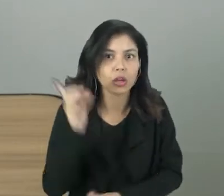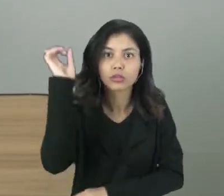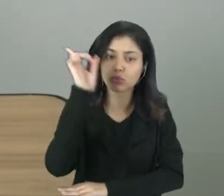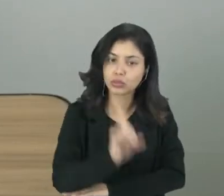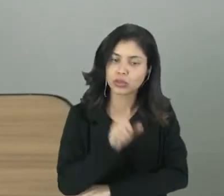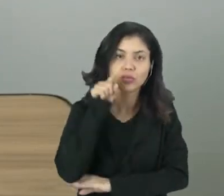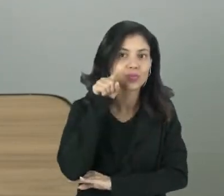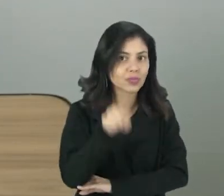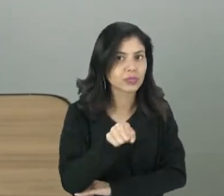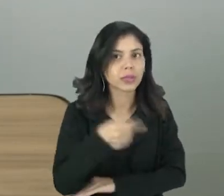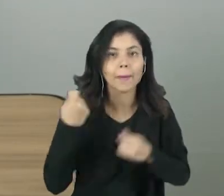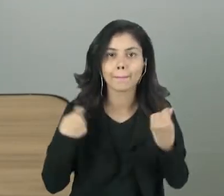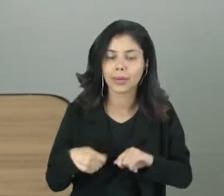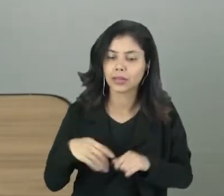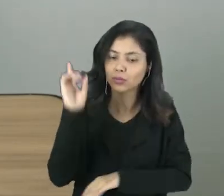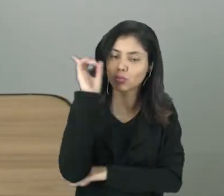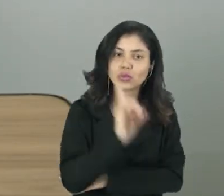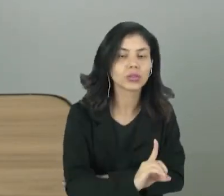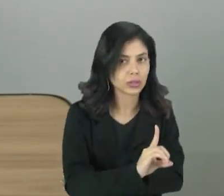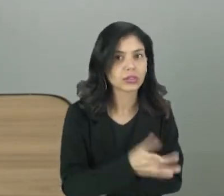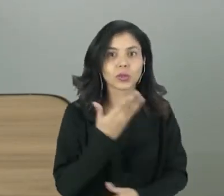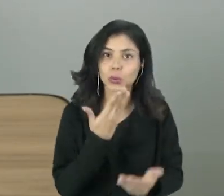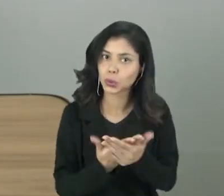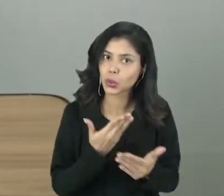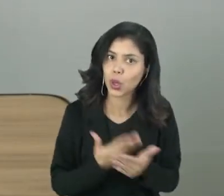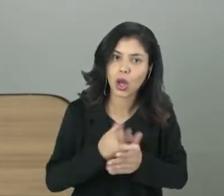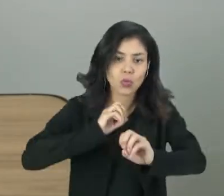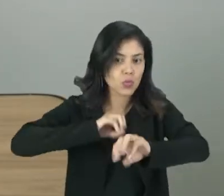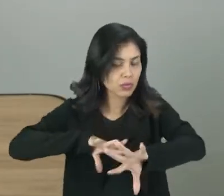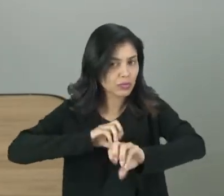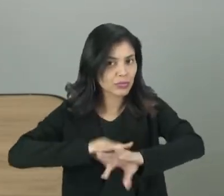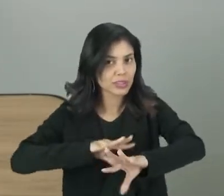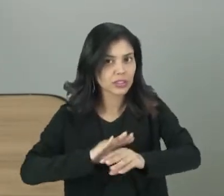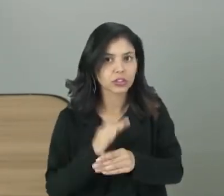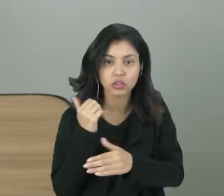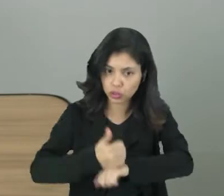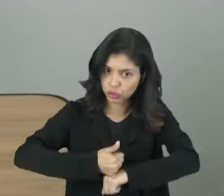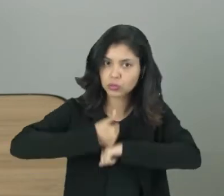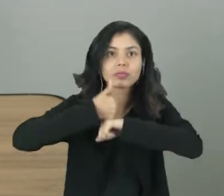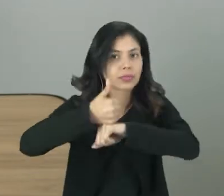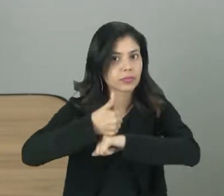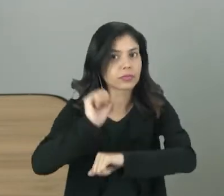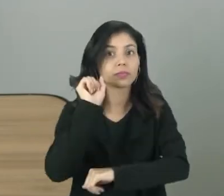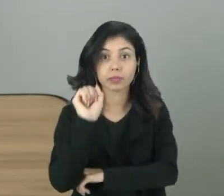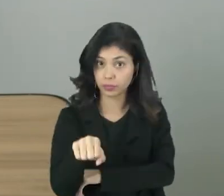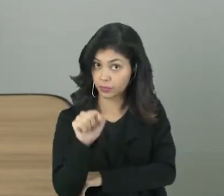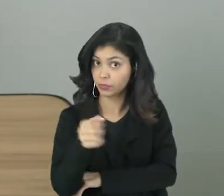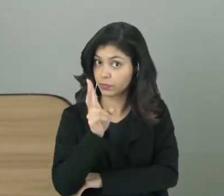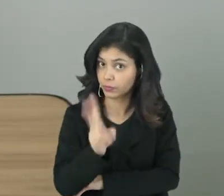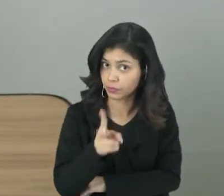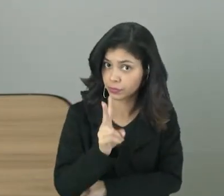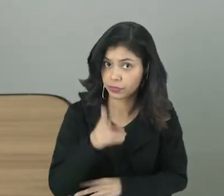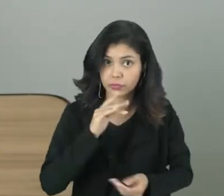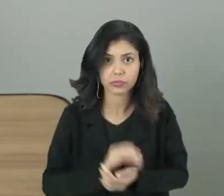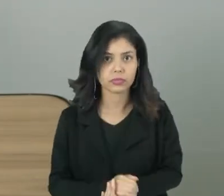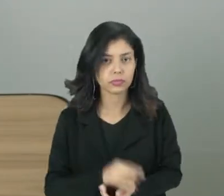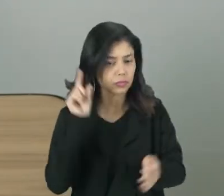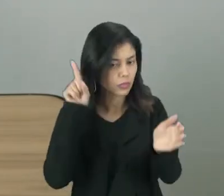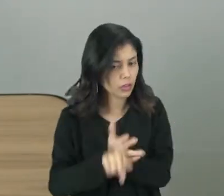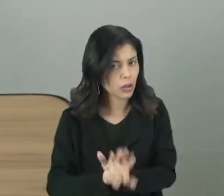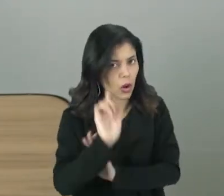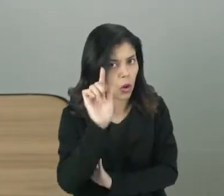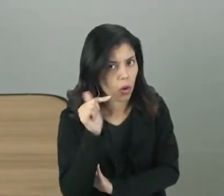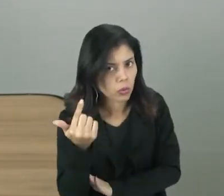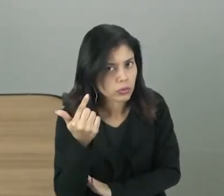direito de você você tem direito à educação e é uma educação de qualidade isso mesmo criança deixa eu fazer